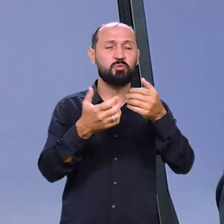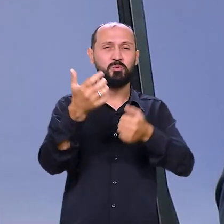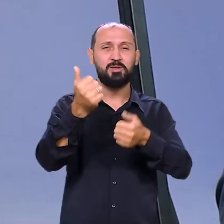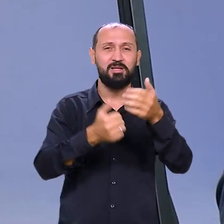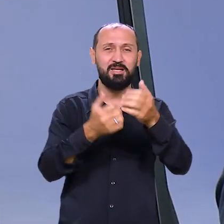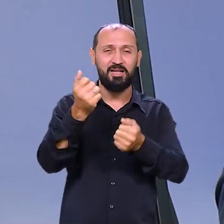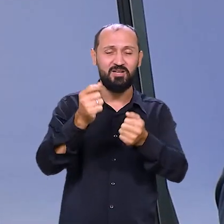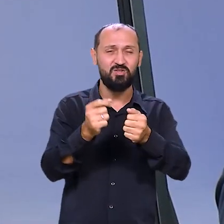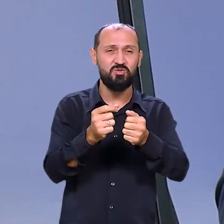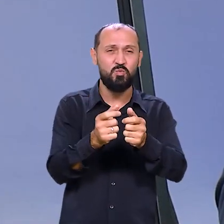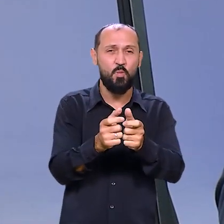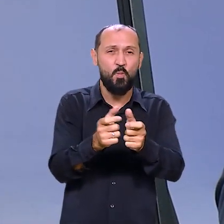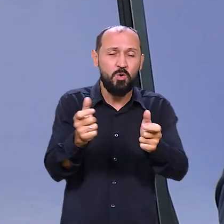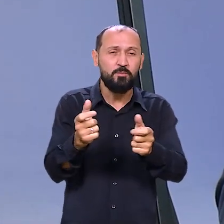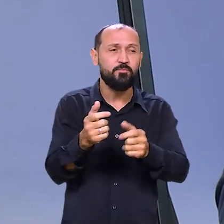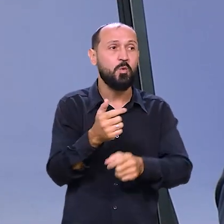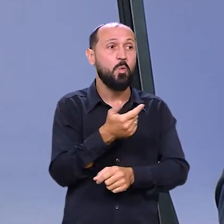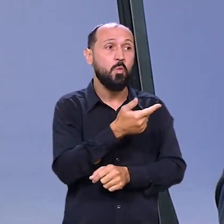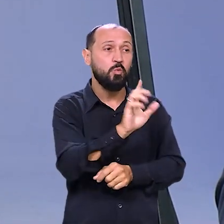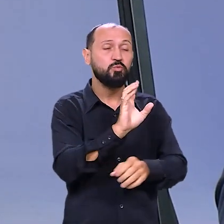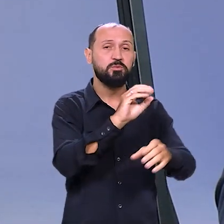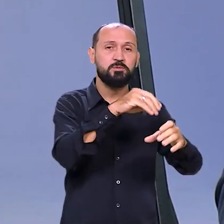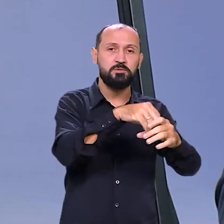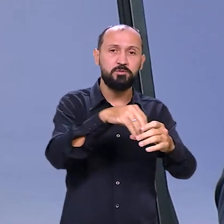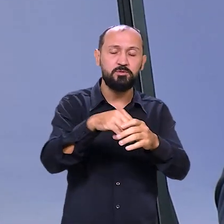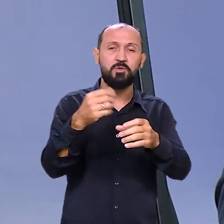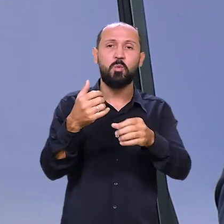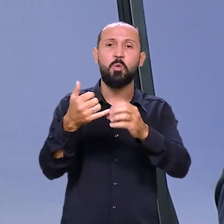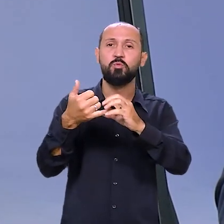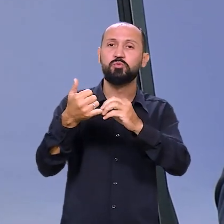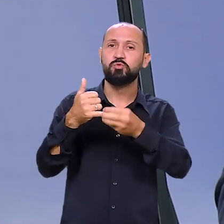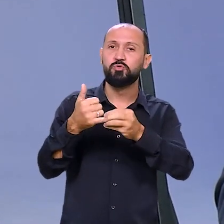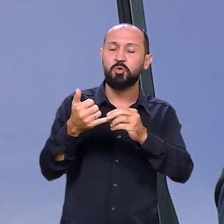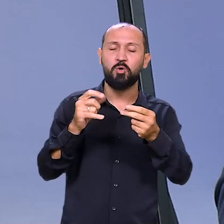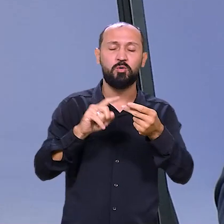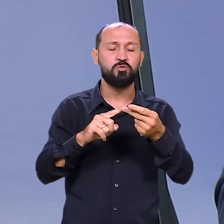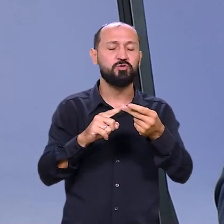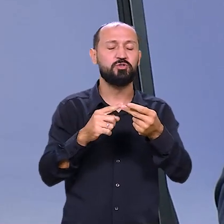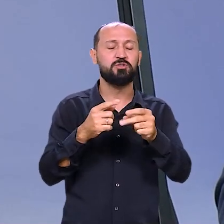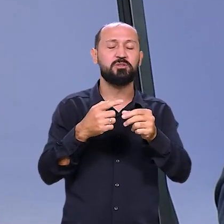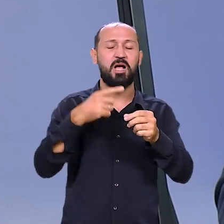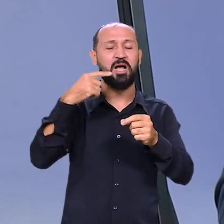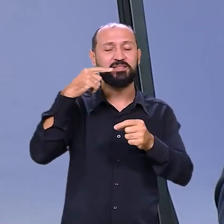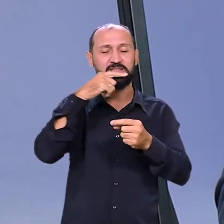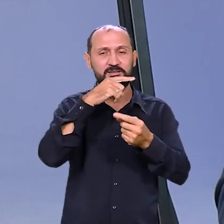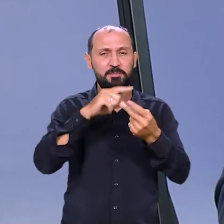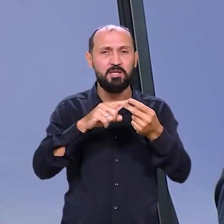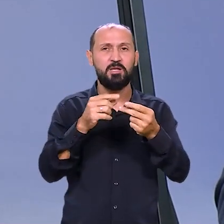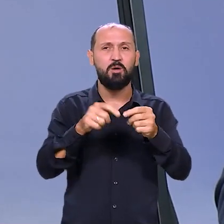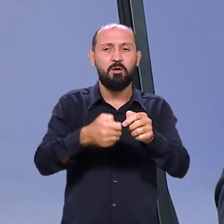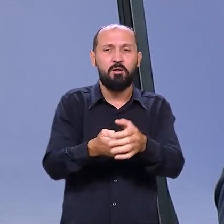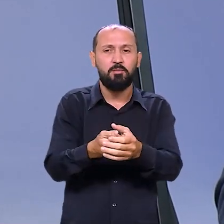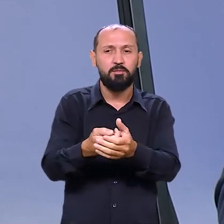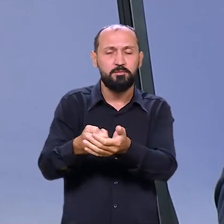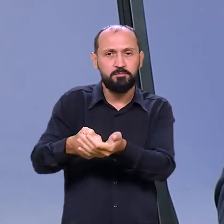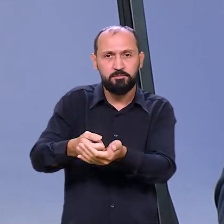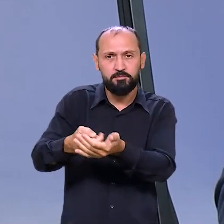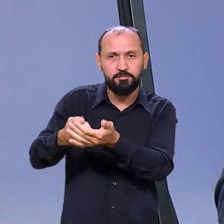leite, enquanto outros setores como soja, milho, grãos,